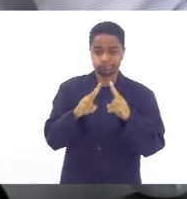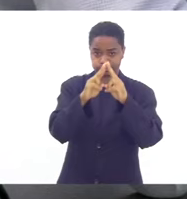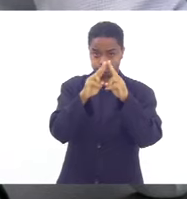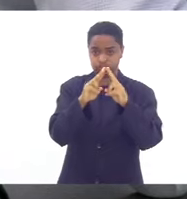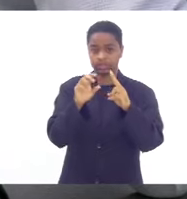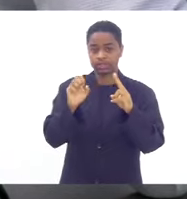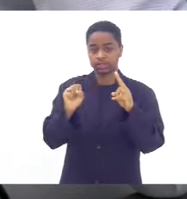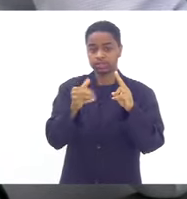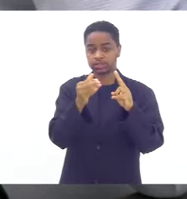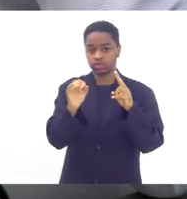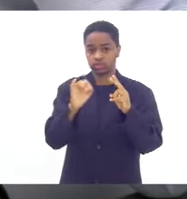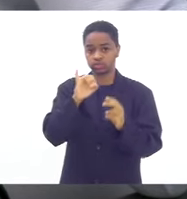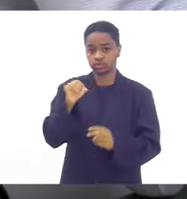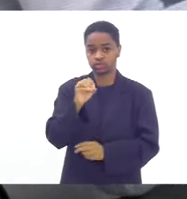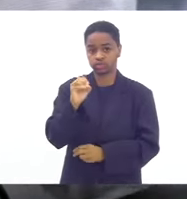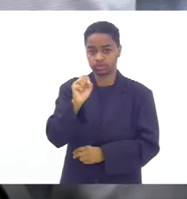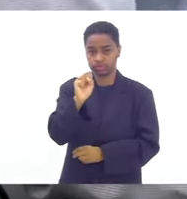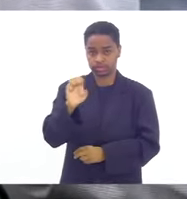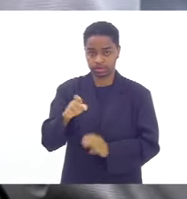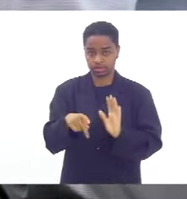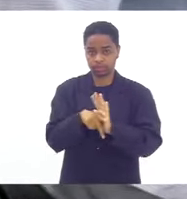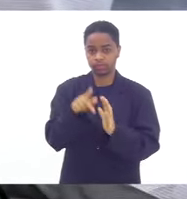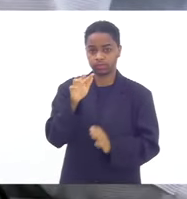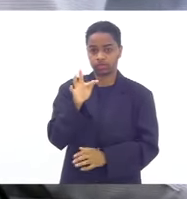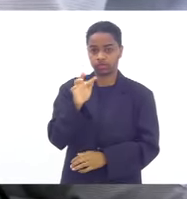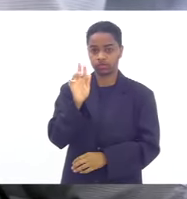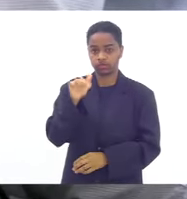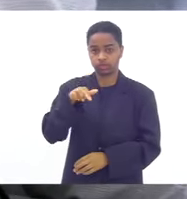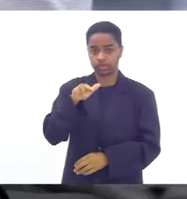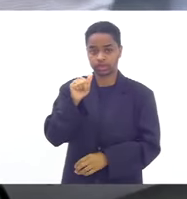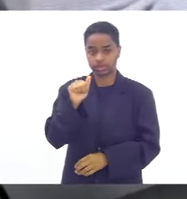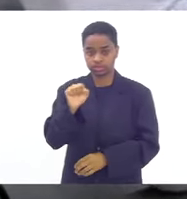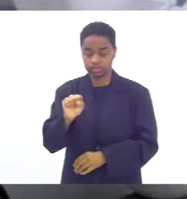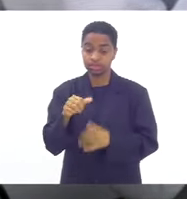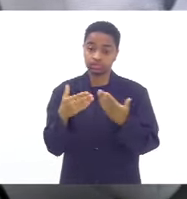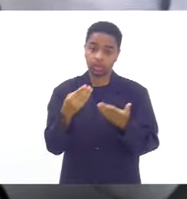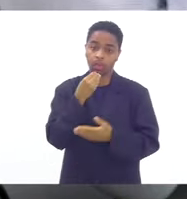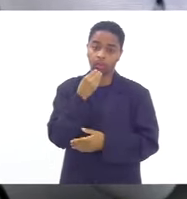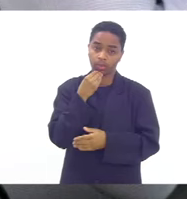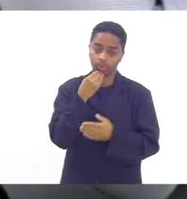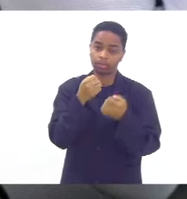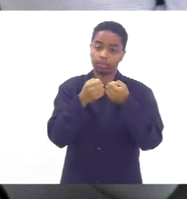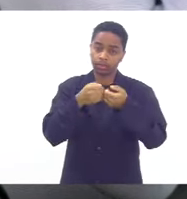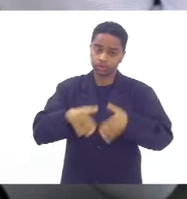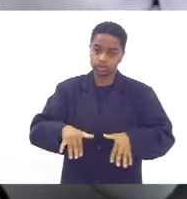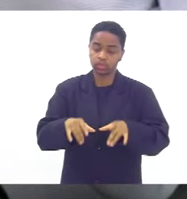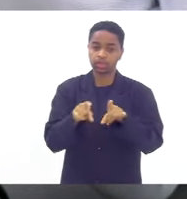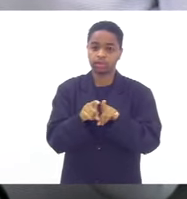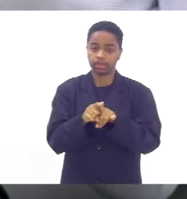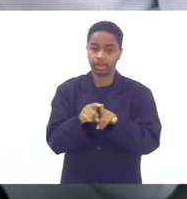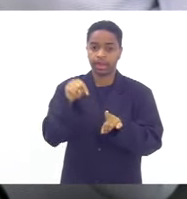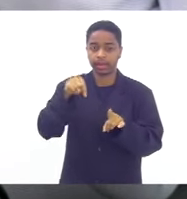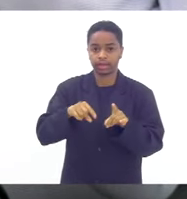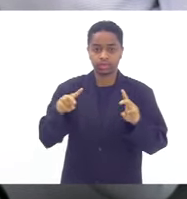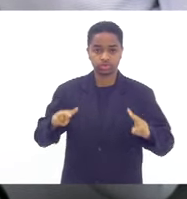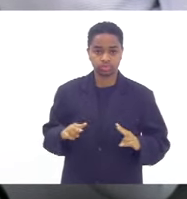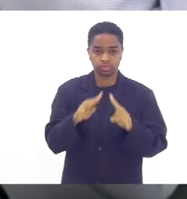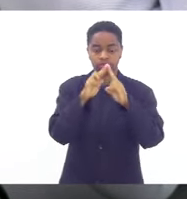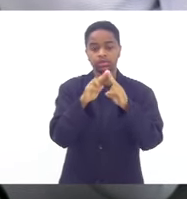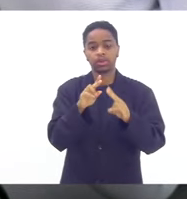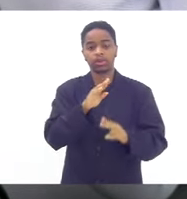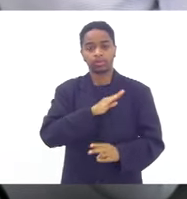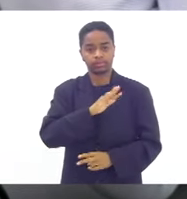de propriedade de Furnas, e obviamente, isso acabou afetando as nossas subestações aqui, sobretudo aqui na